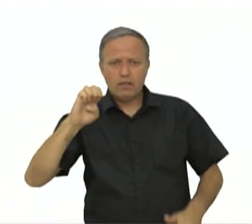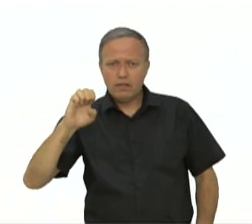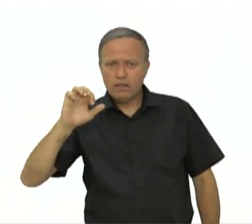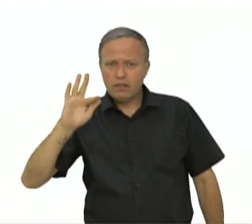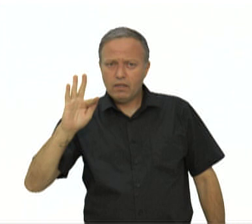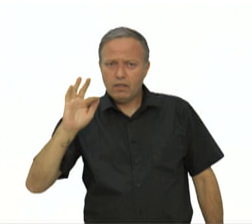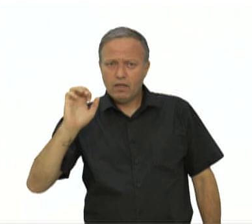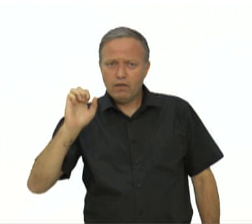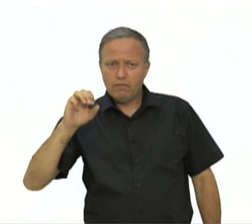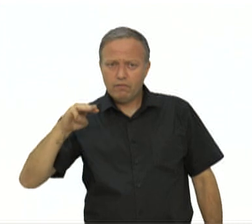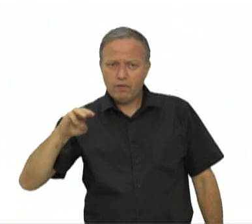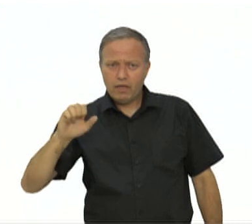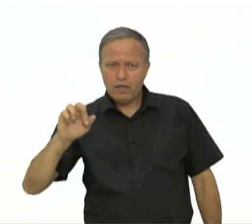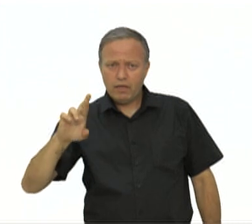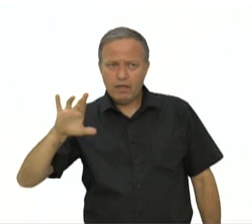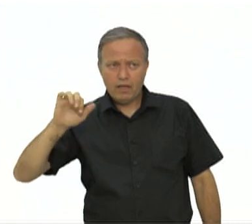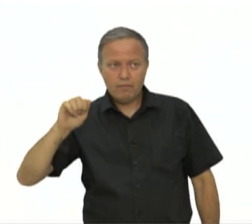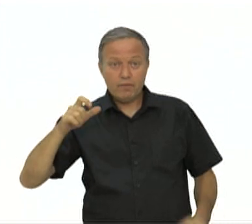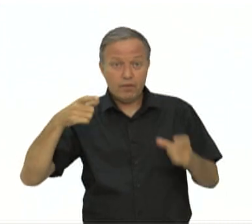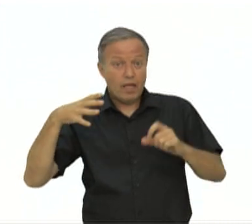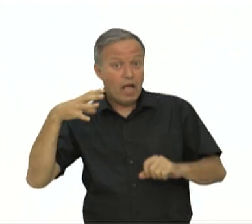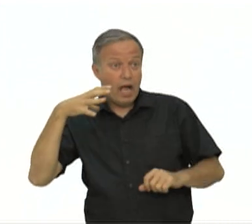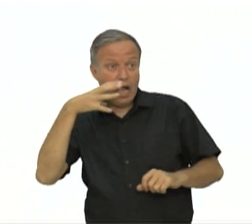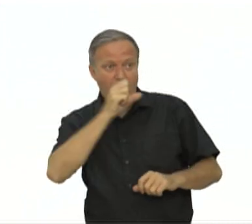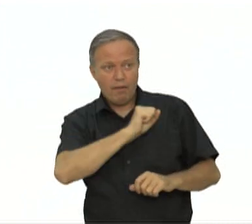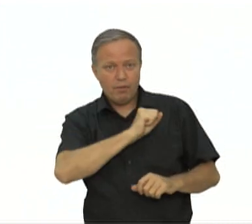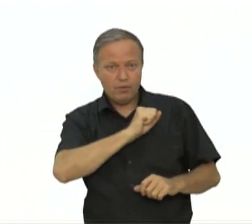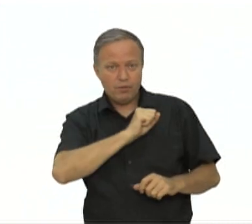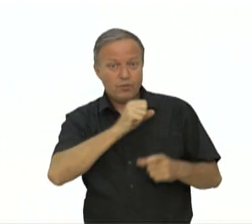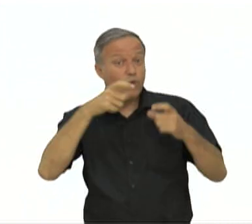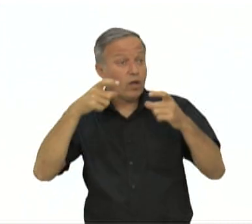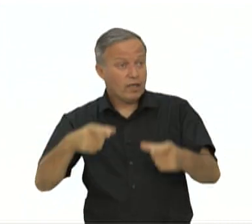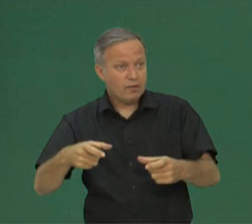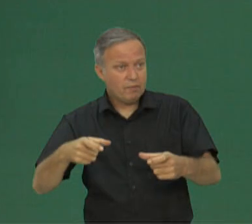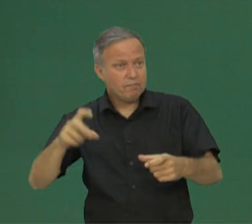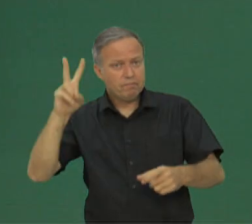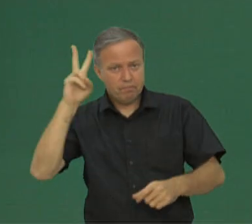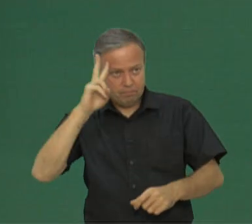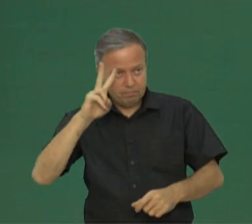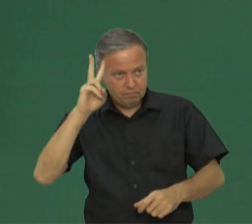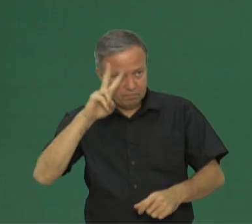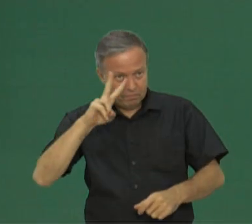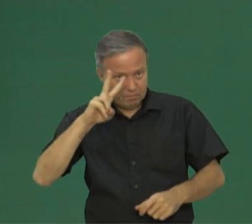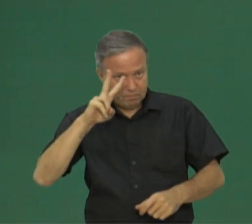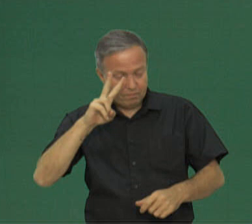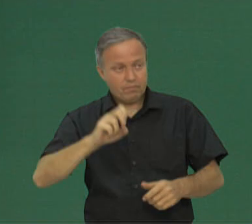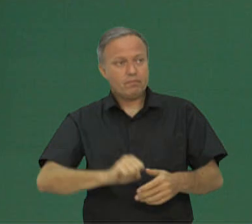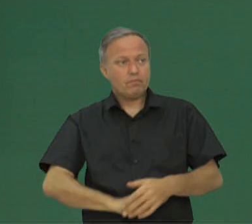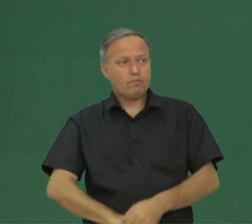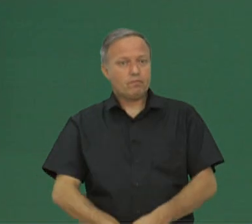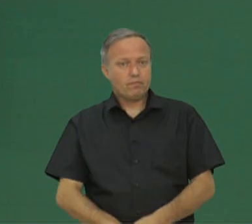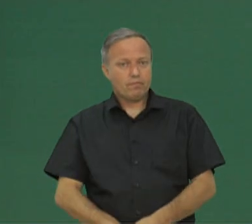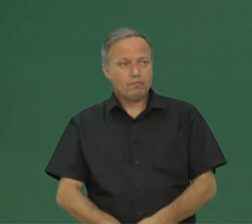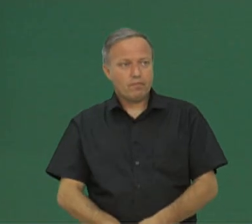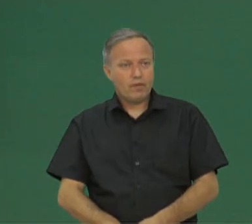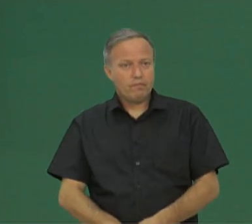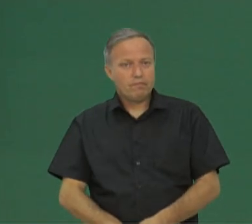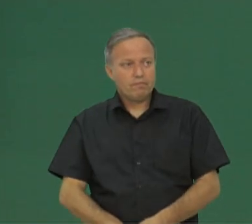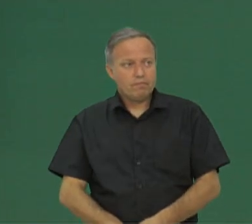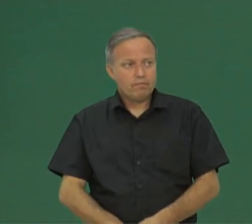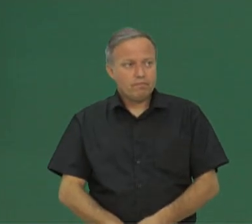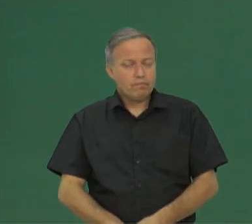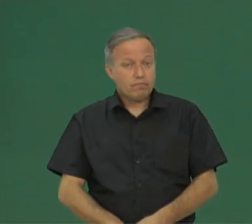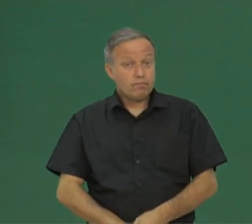que acontece em um certo espaço de tempo. Lembraram? Sim? Muito bem.